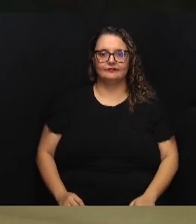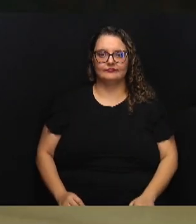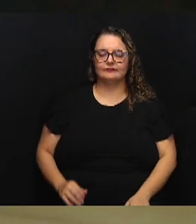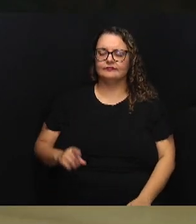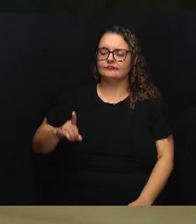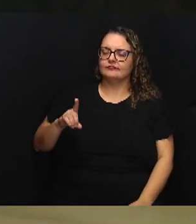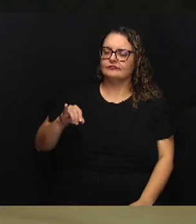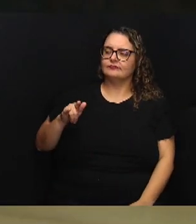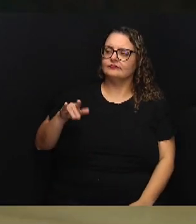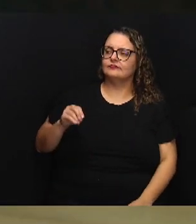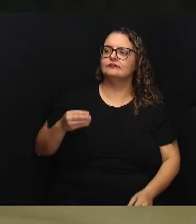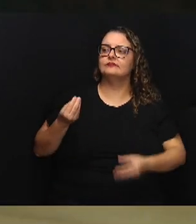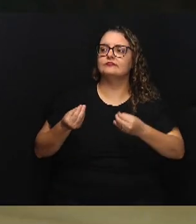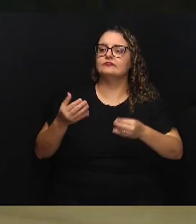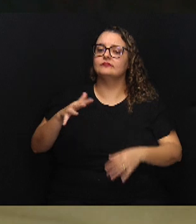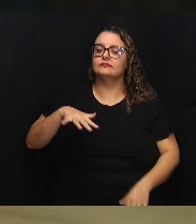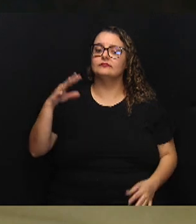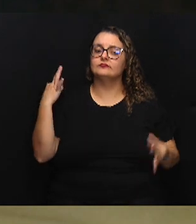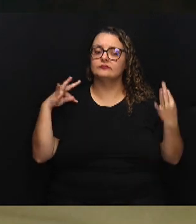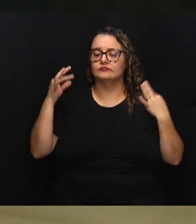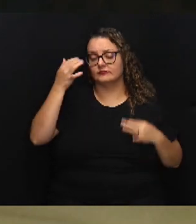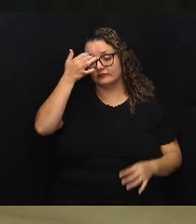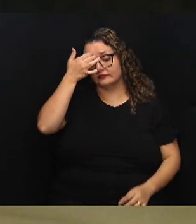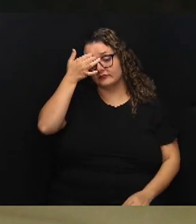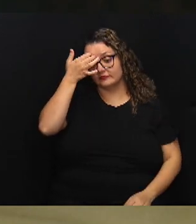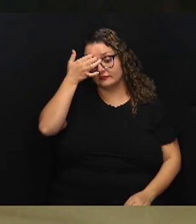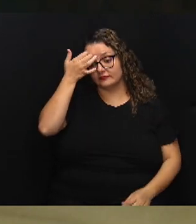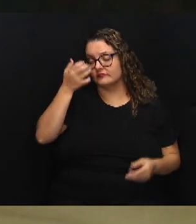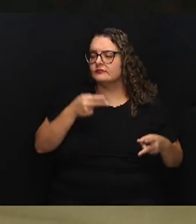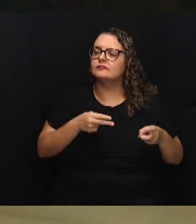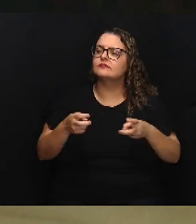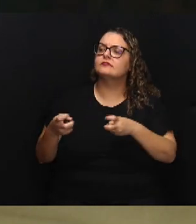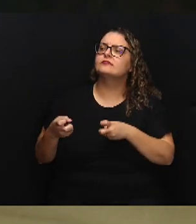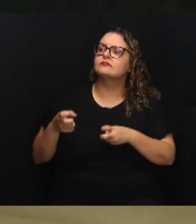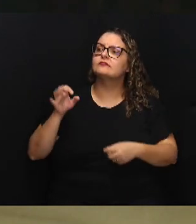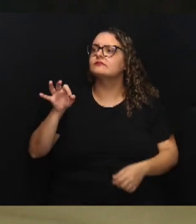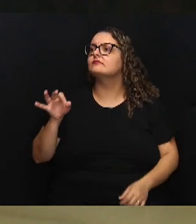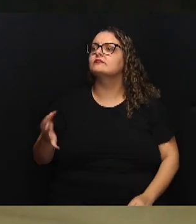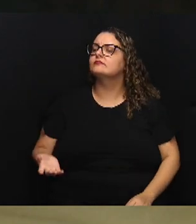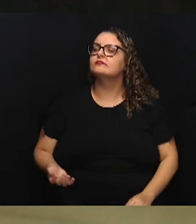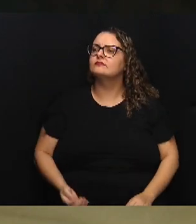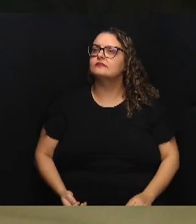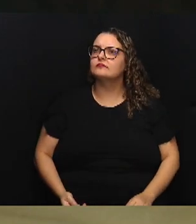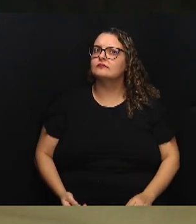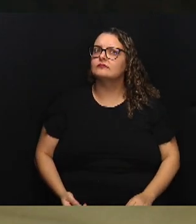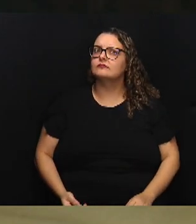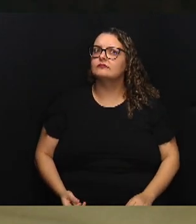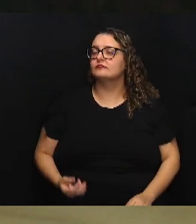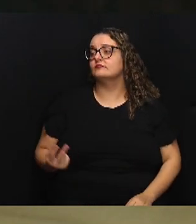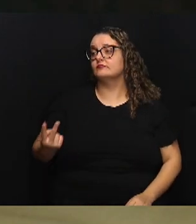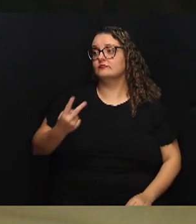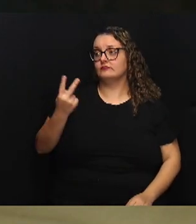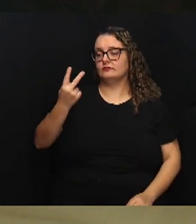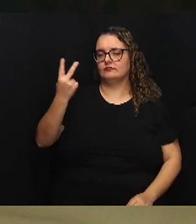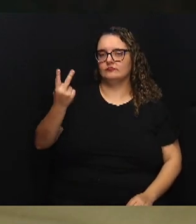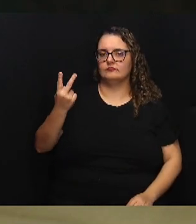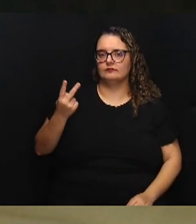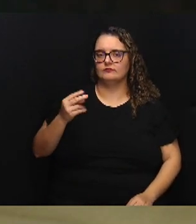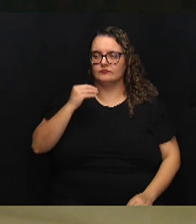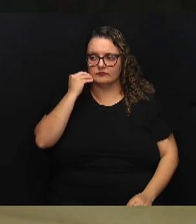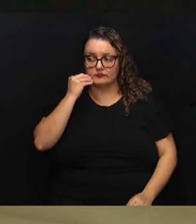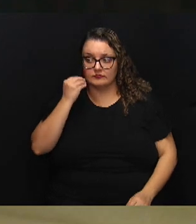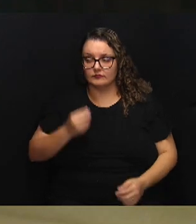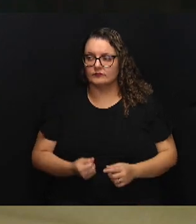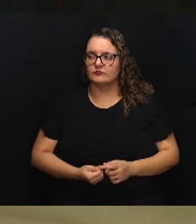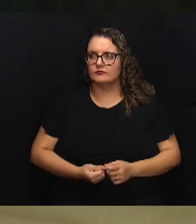como é que o setor do turismo ele vem percebendo essa tendência de valorização das